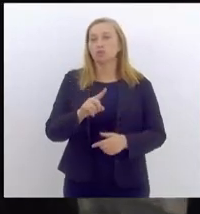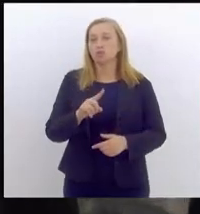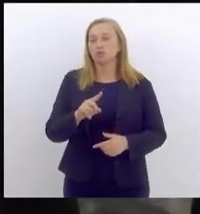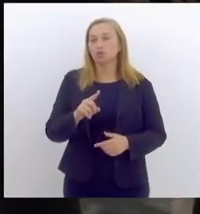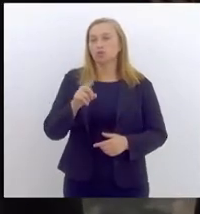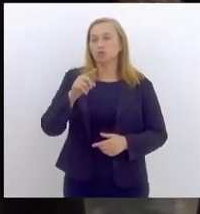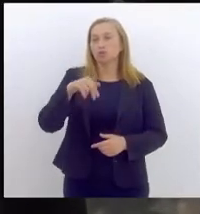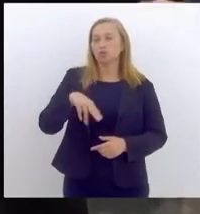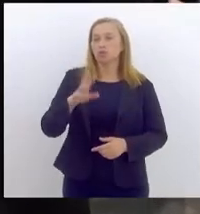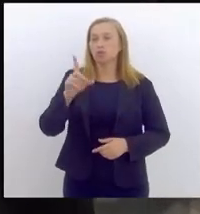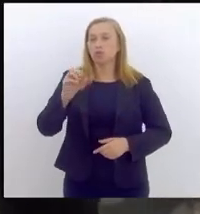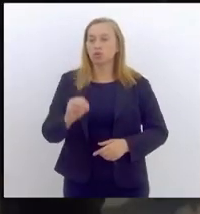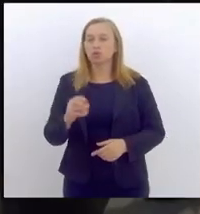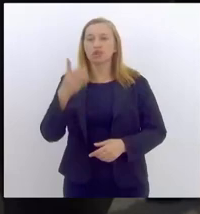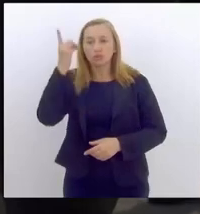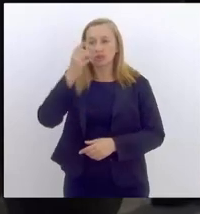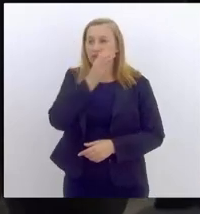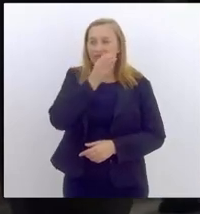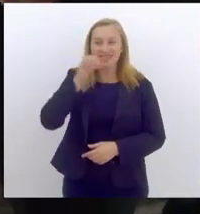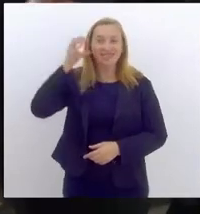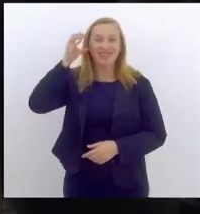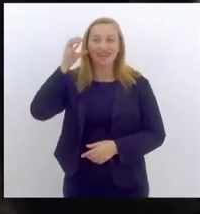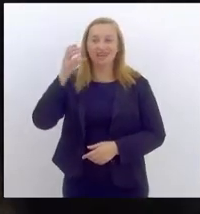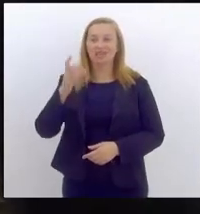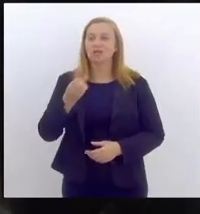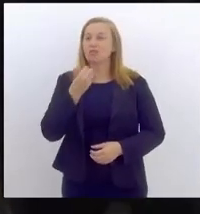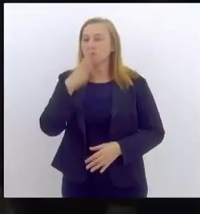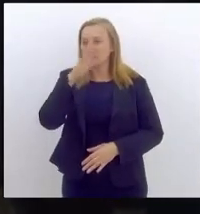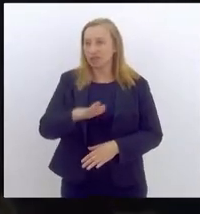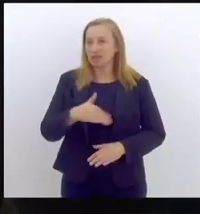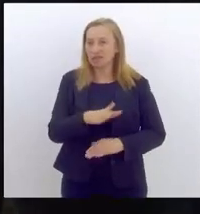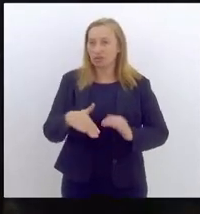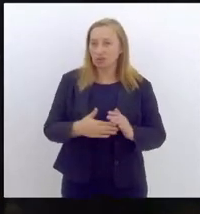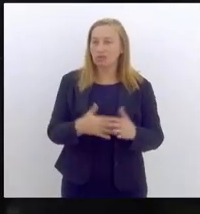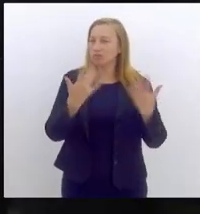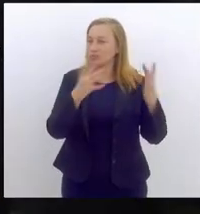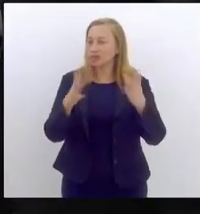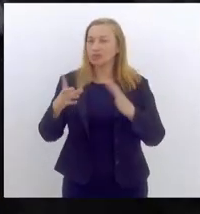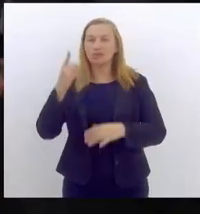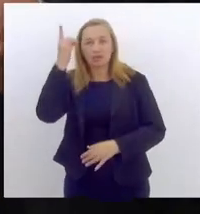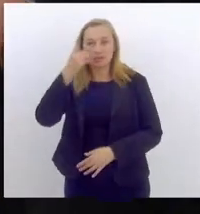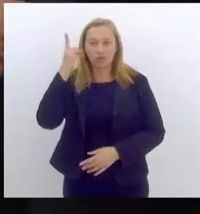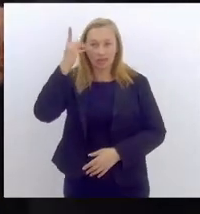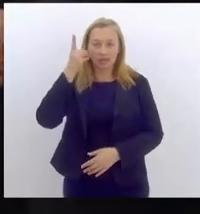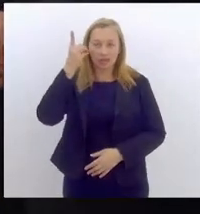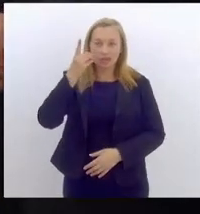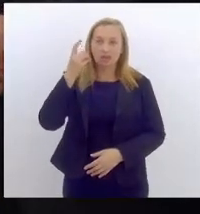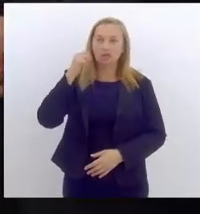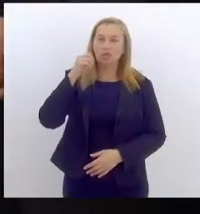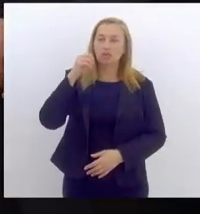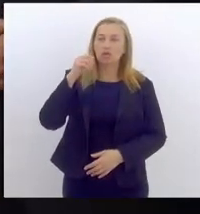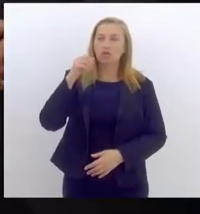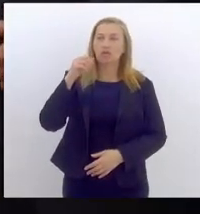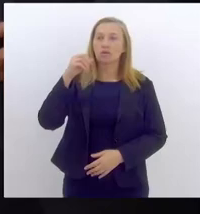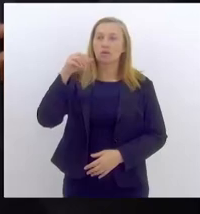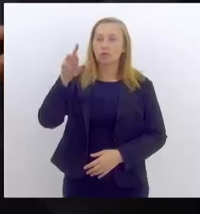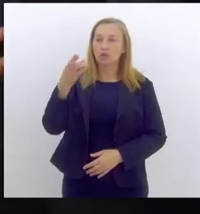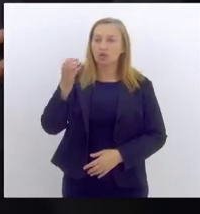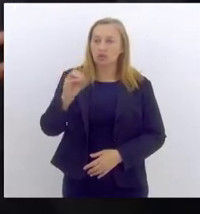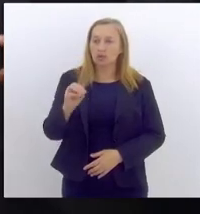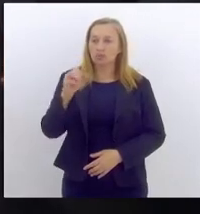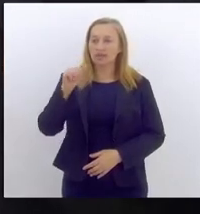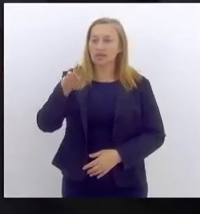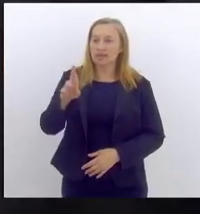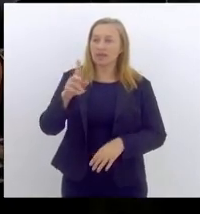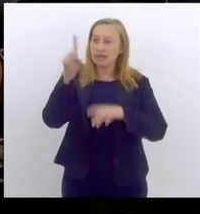todas. Em primeiro lugar, gostaria de felicitar nosso querido deputado Rodrigo Bacelar, desejar que Deus